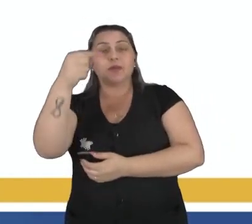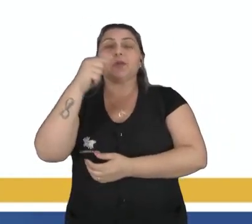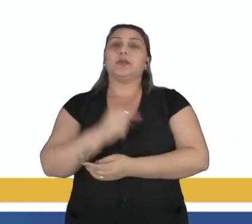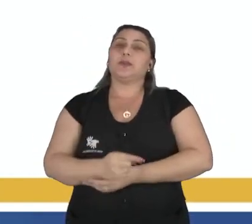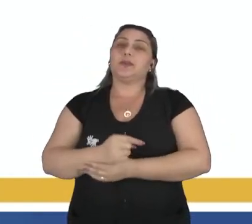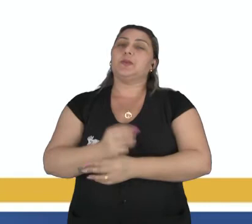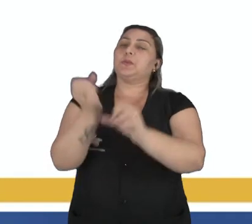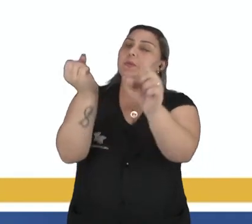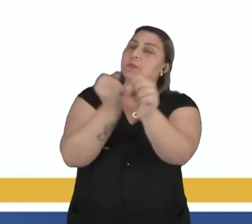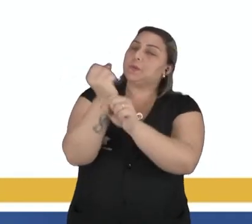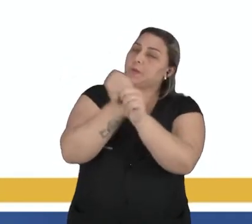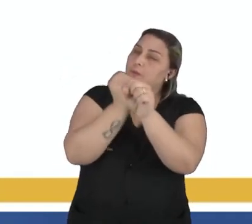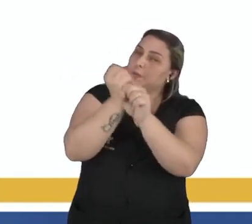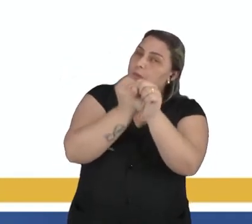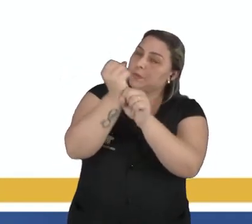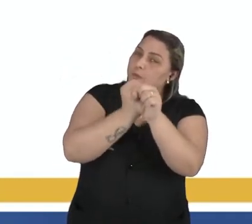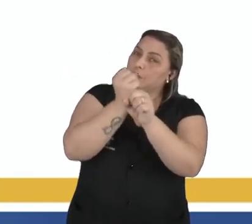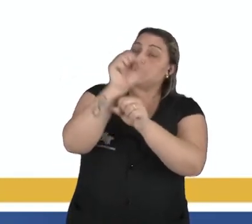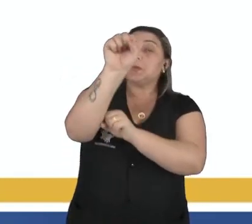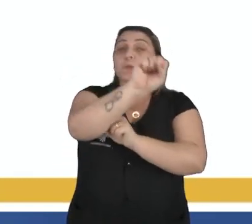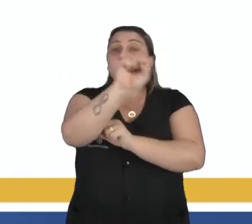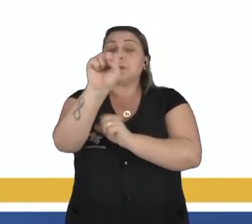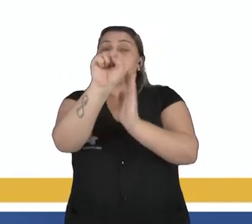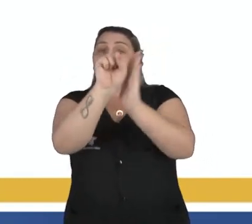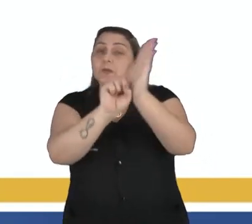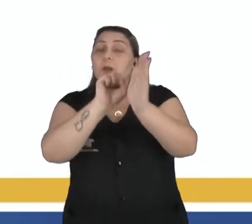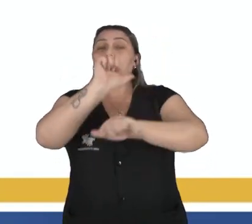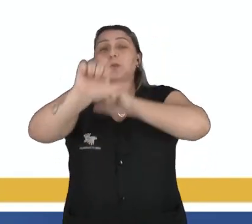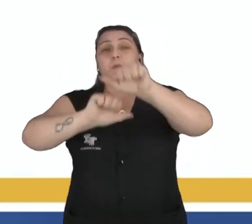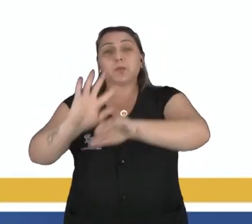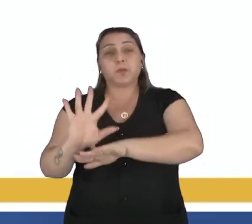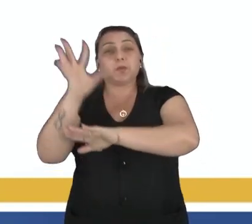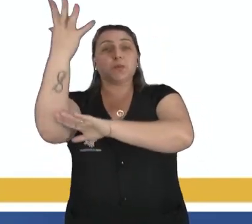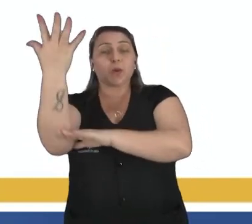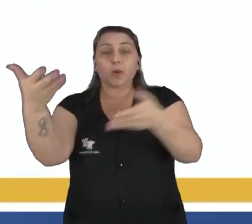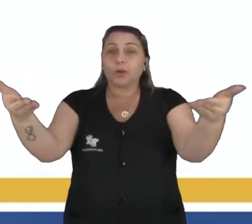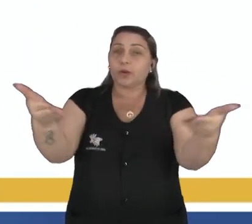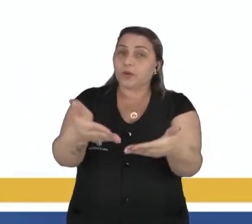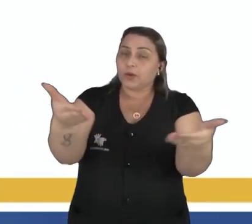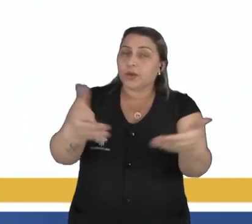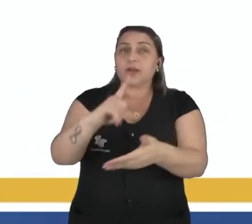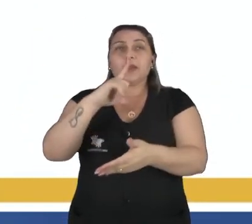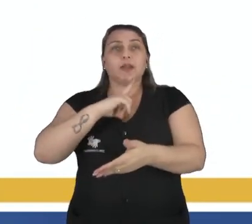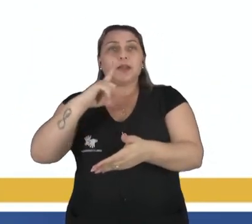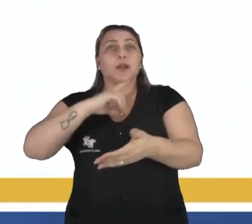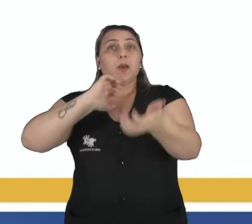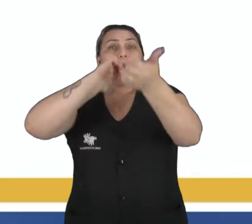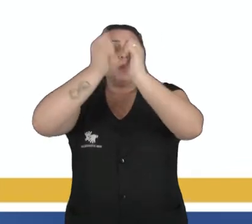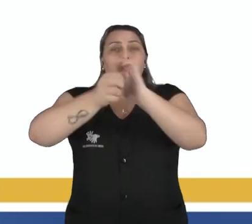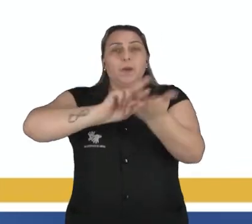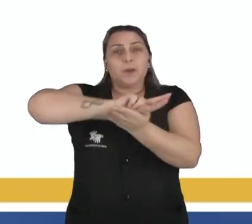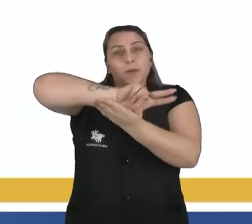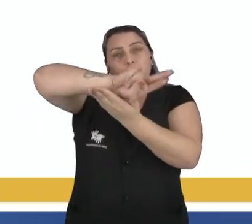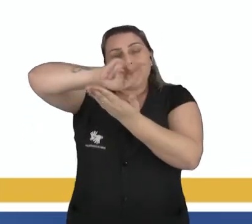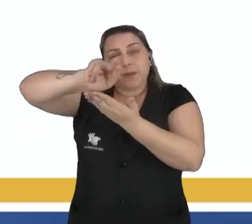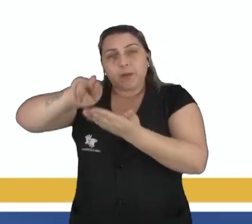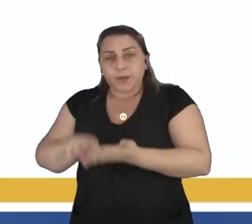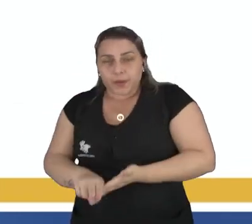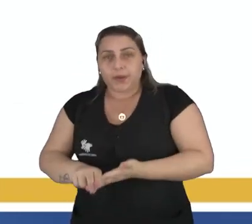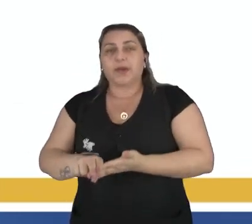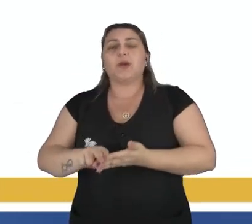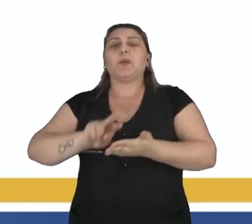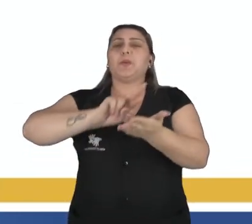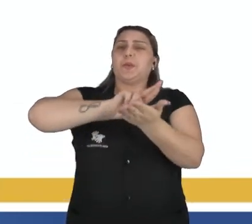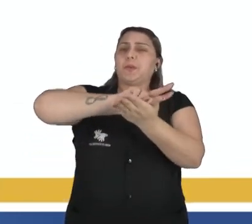o passar dos anos, dos séculos, mudanças aconteceram. E hoje temos o esporte atletismo, que